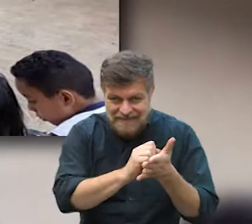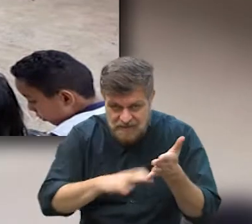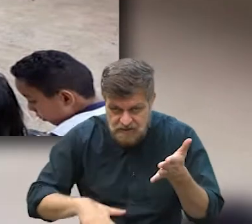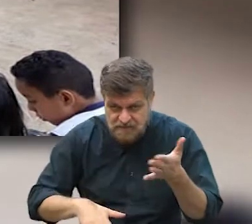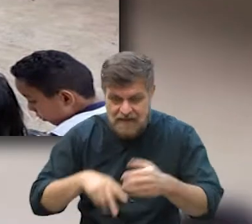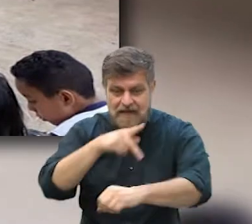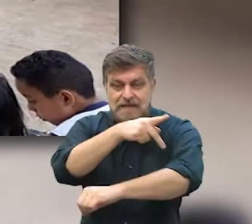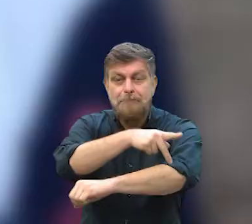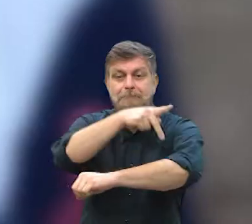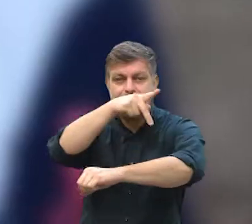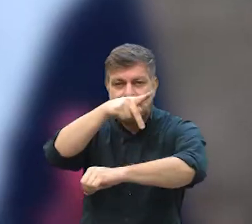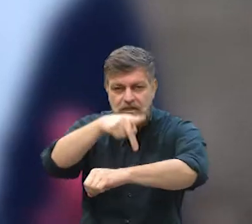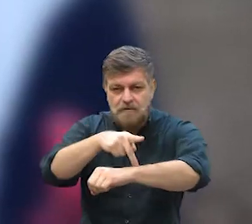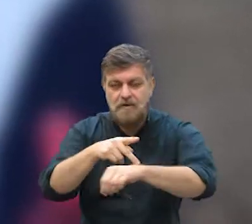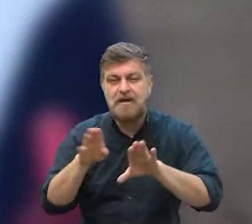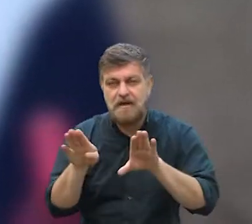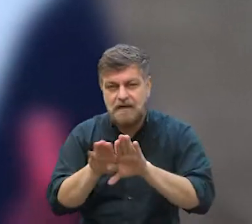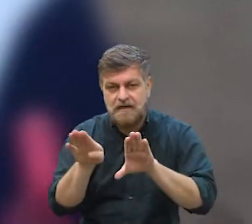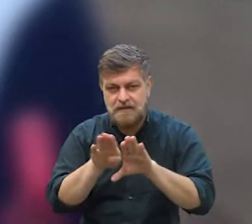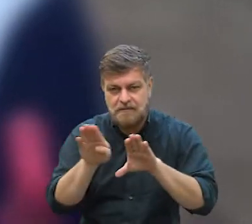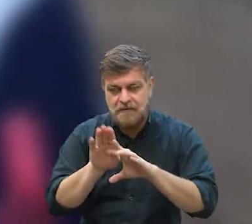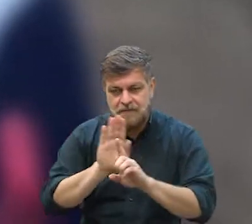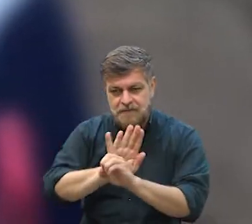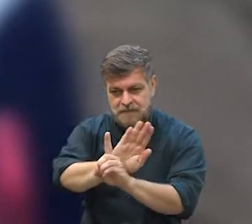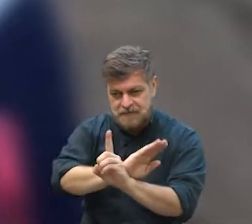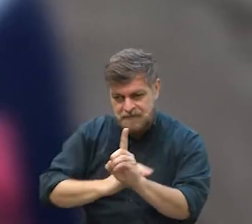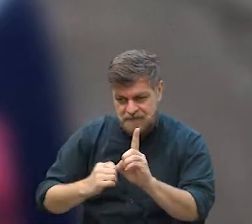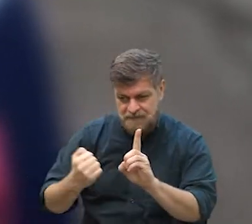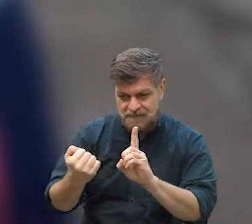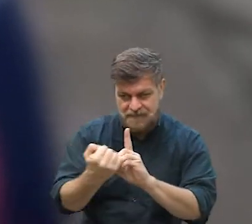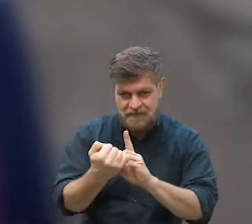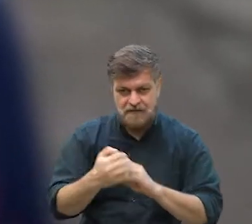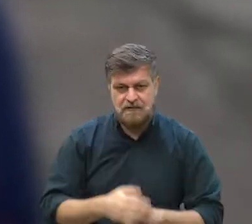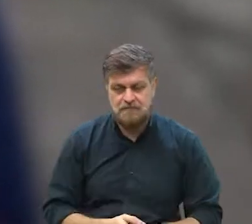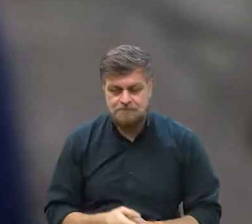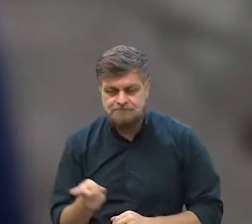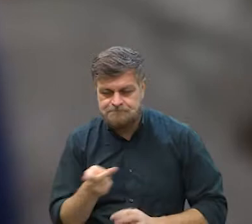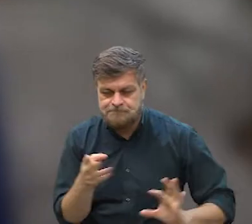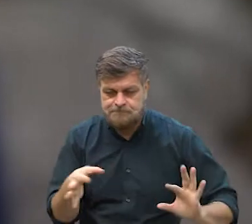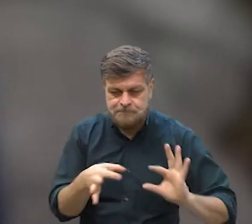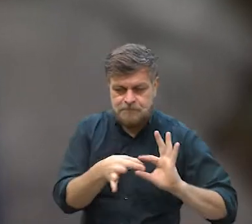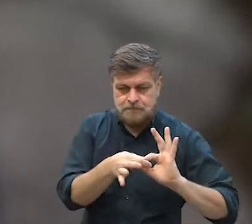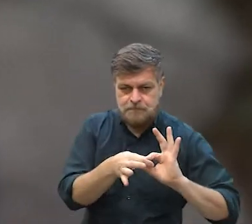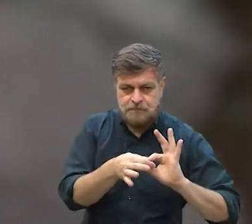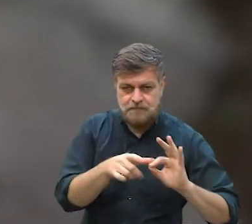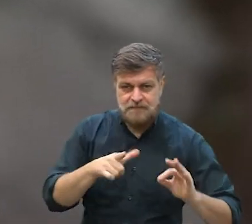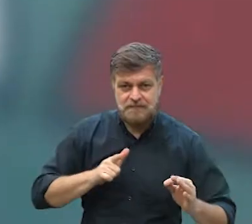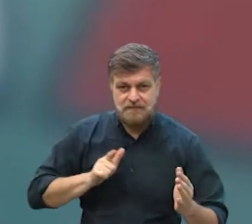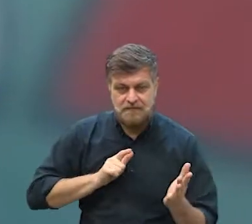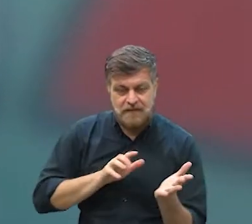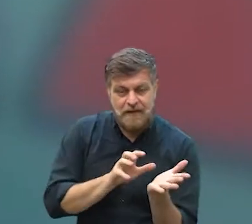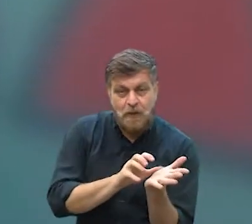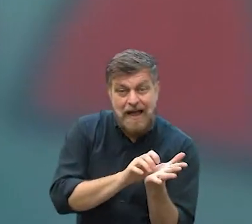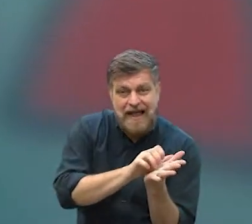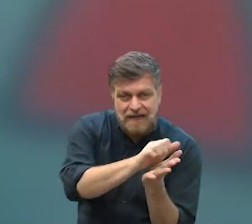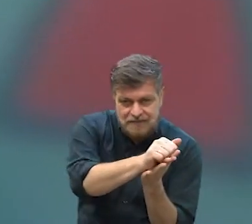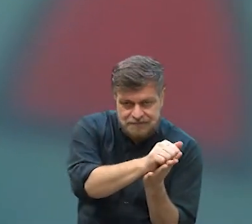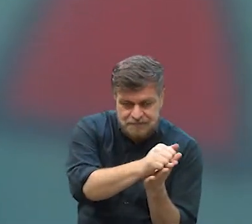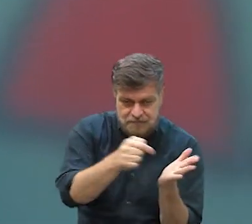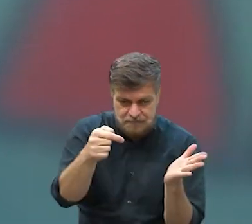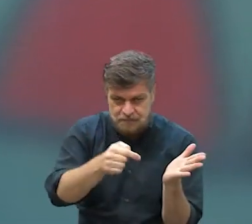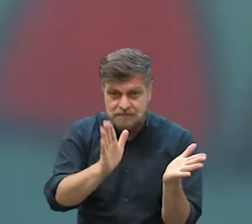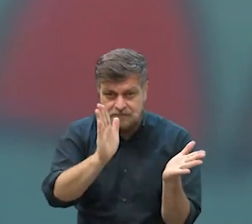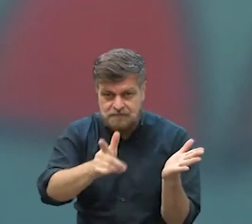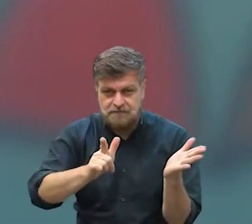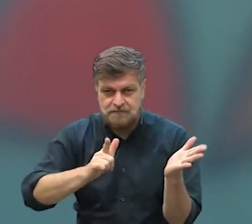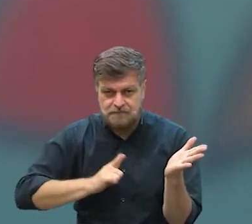parte pedagógica, e a parte assistencial, nós no cadastro da criança, a gente já tem ali a